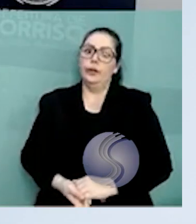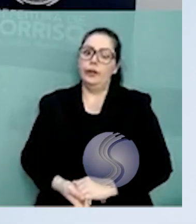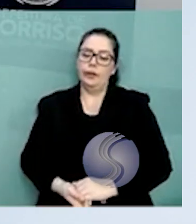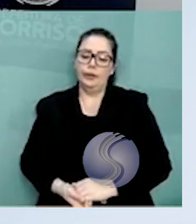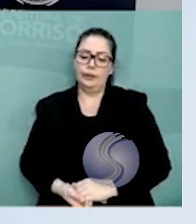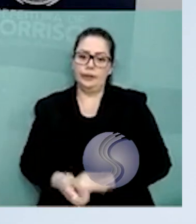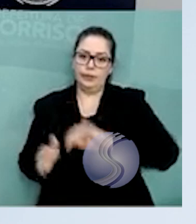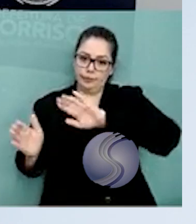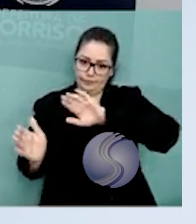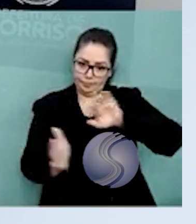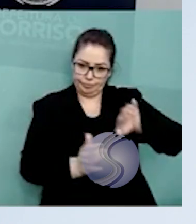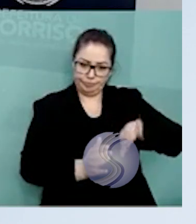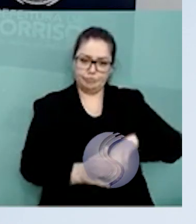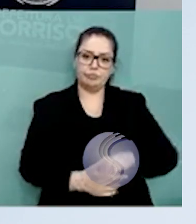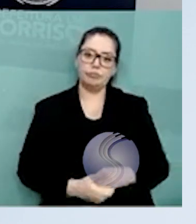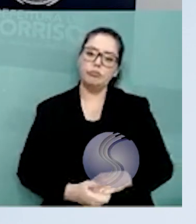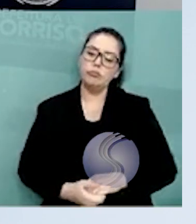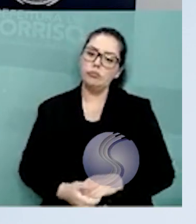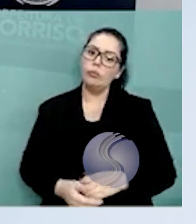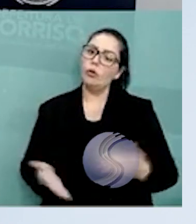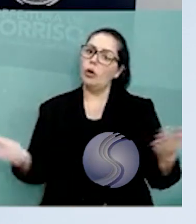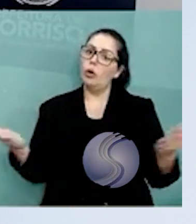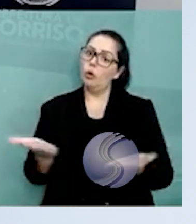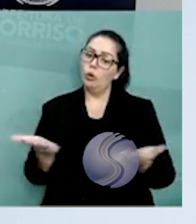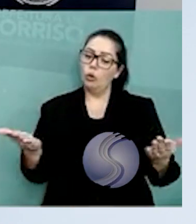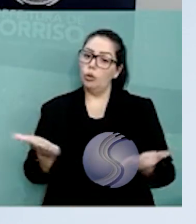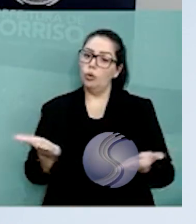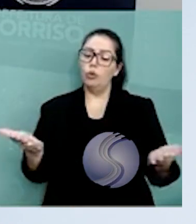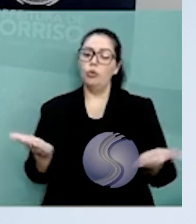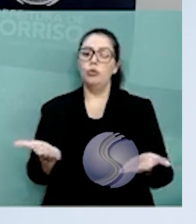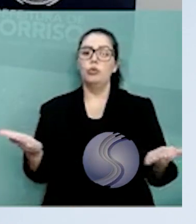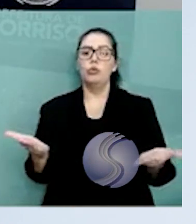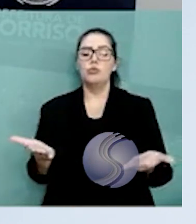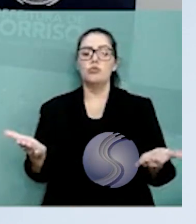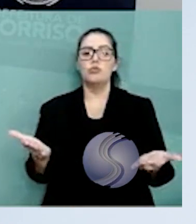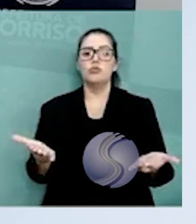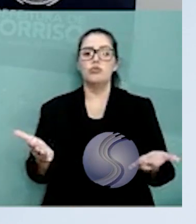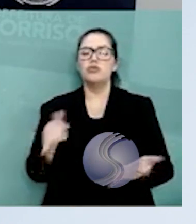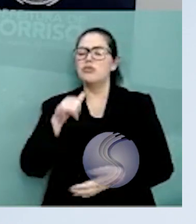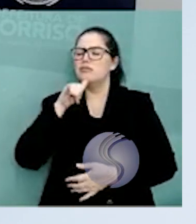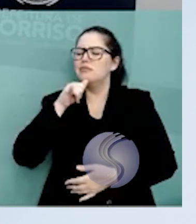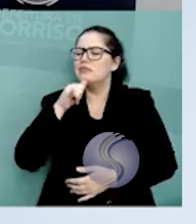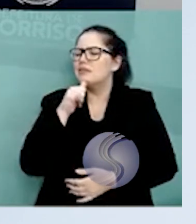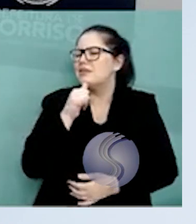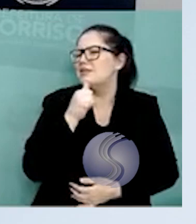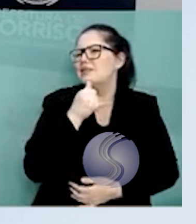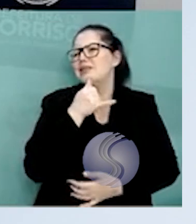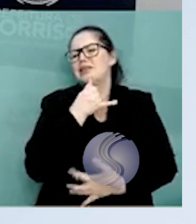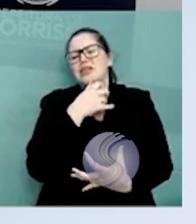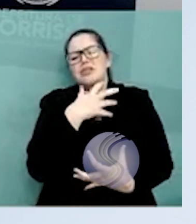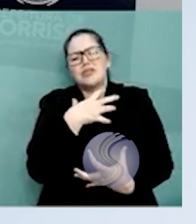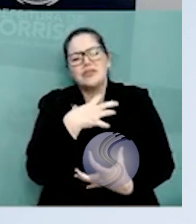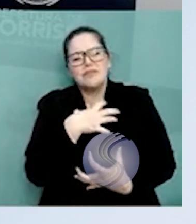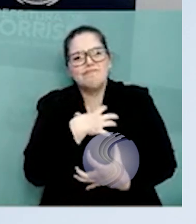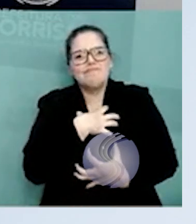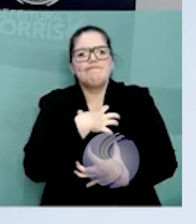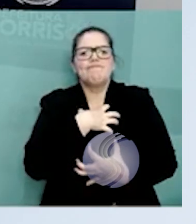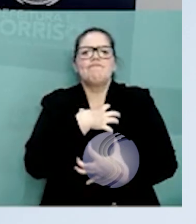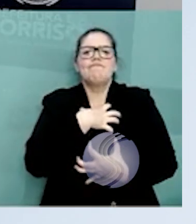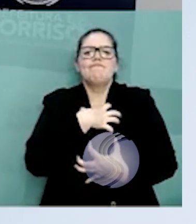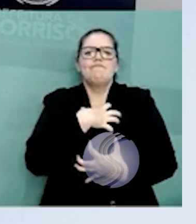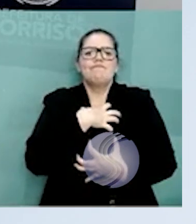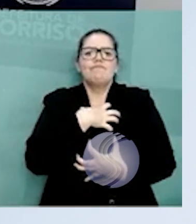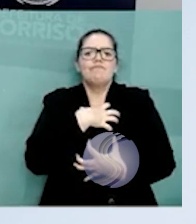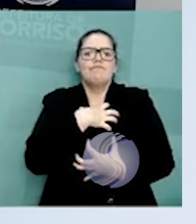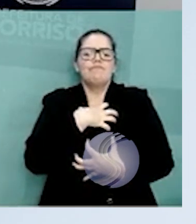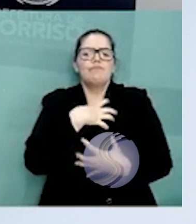Hoje também nós temos aqui o registro triste de uma pessoa que nós perdemos na cidade de Sorriso, jovem,